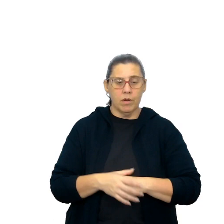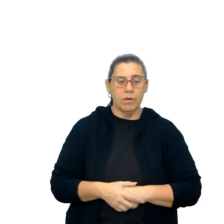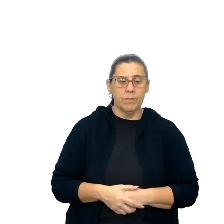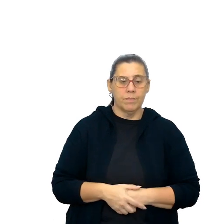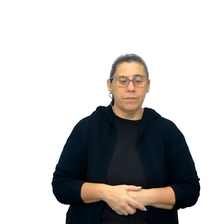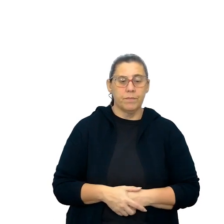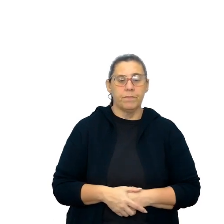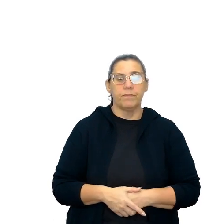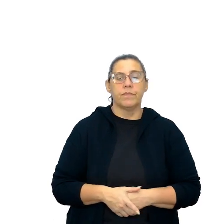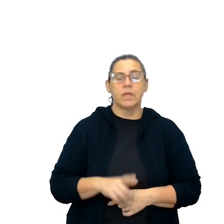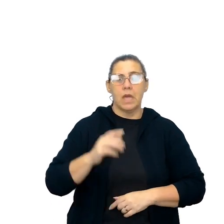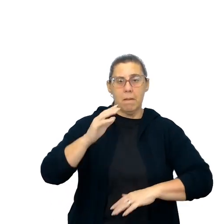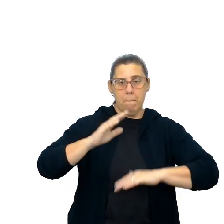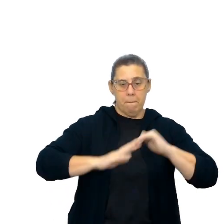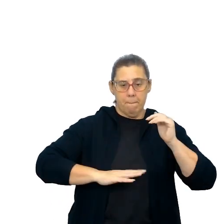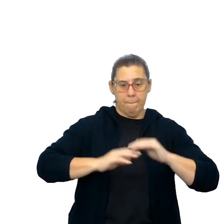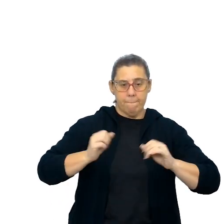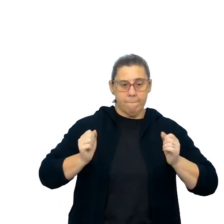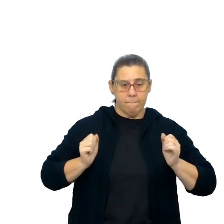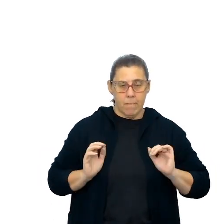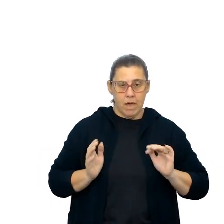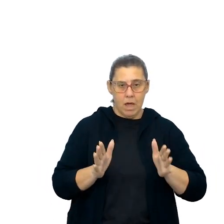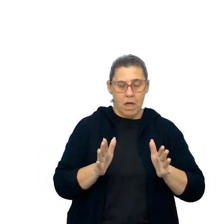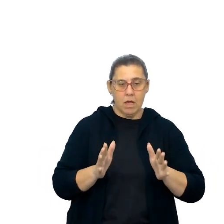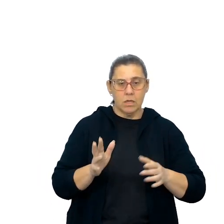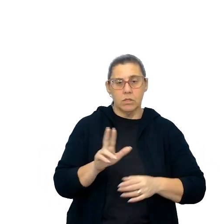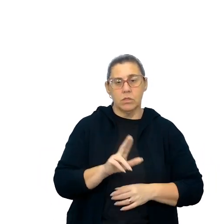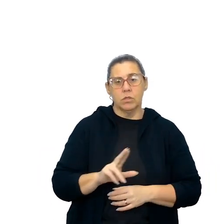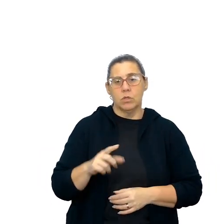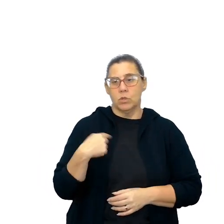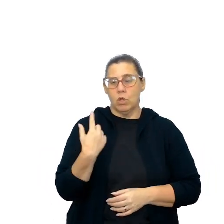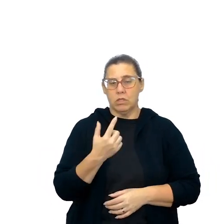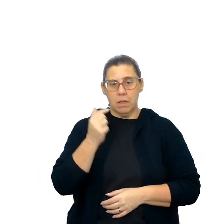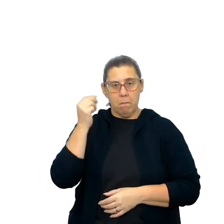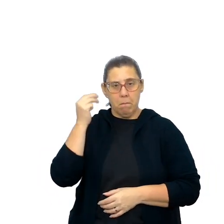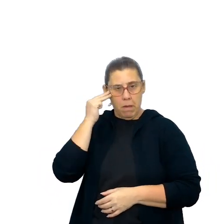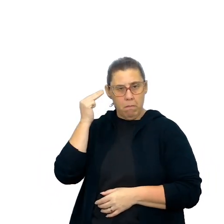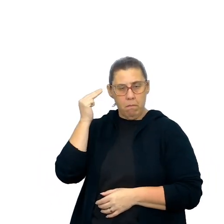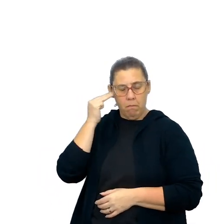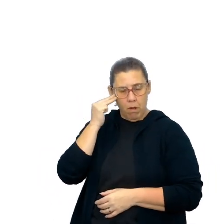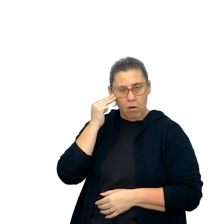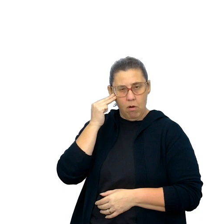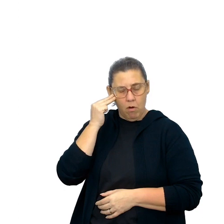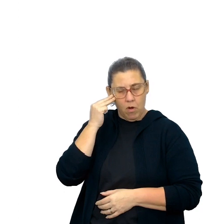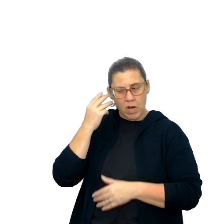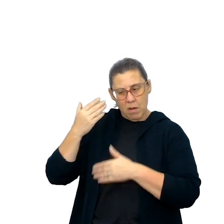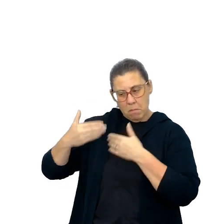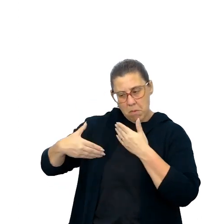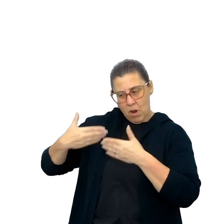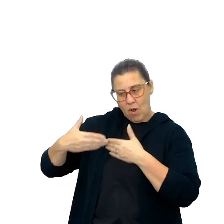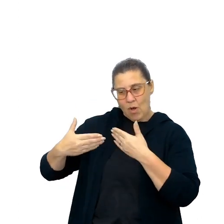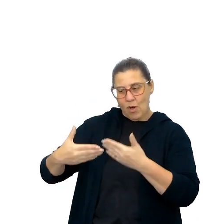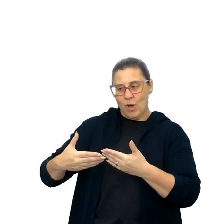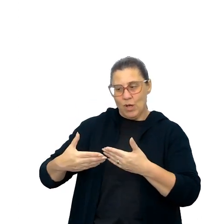E são ações, né, que são constituídas por nossa memória, são processos que são